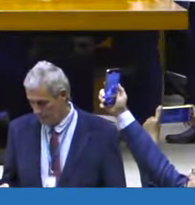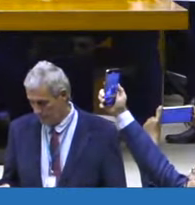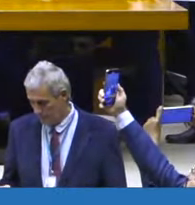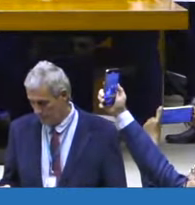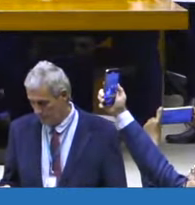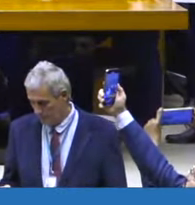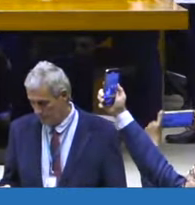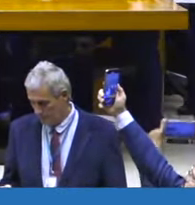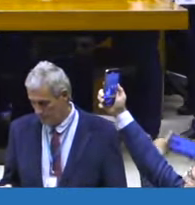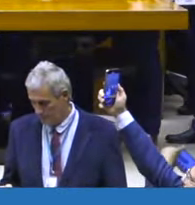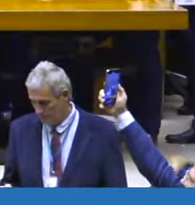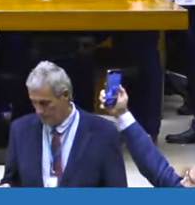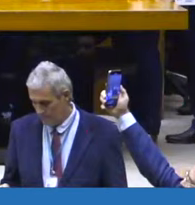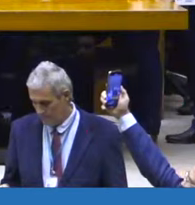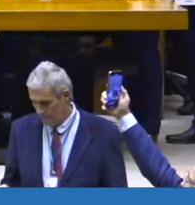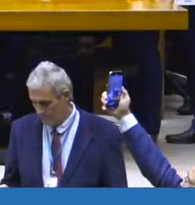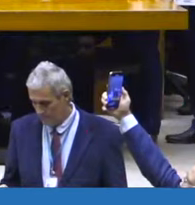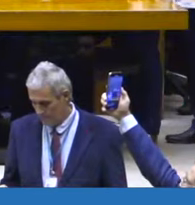sessão.